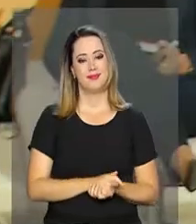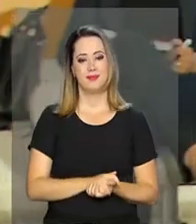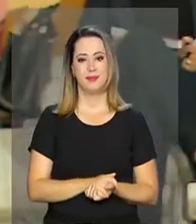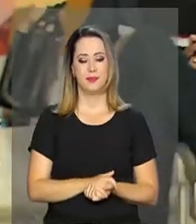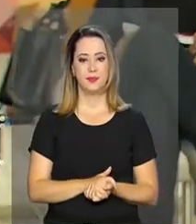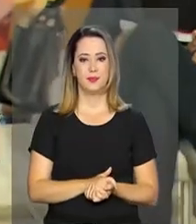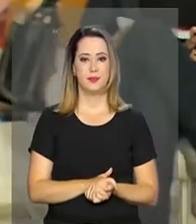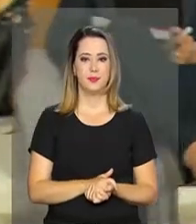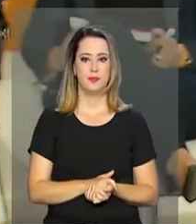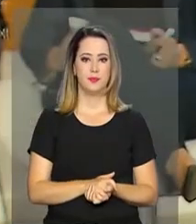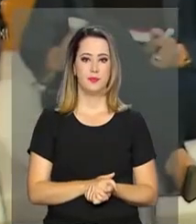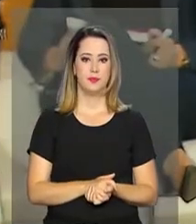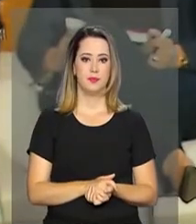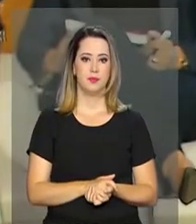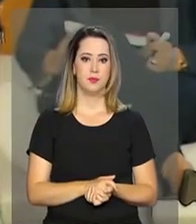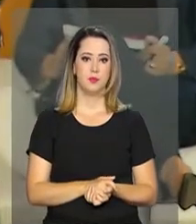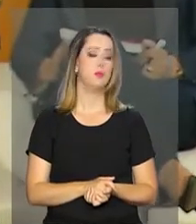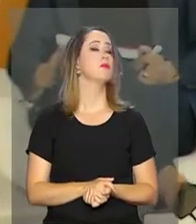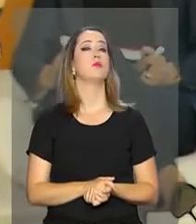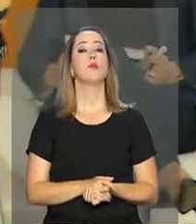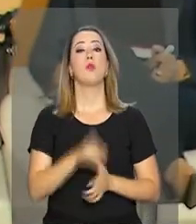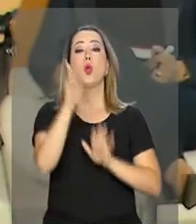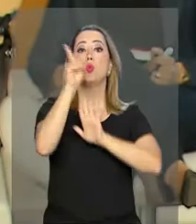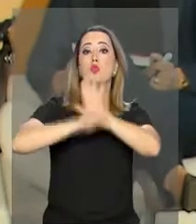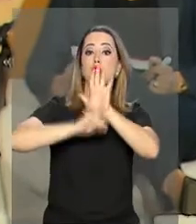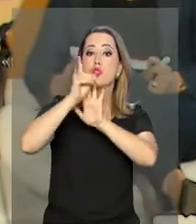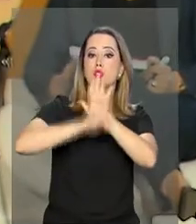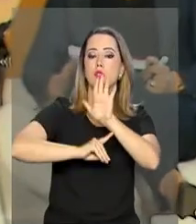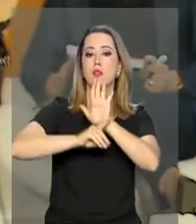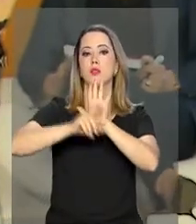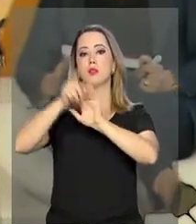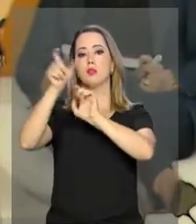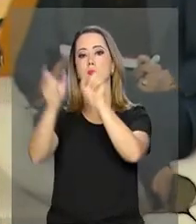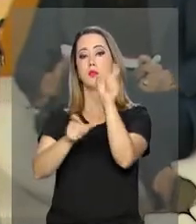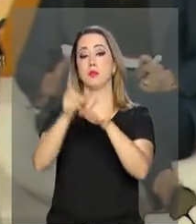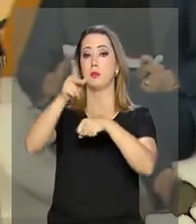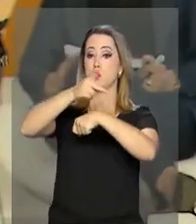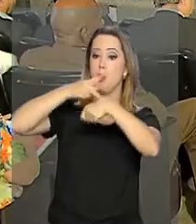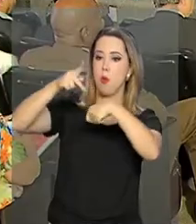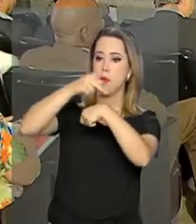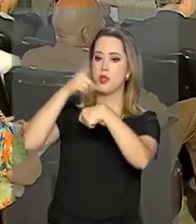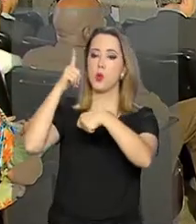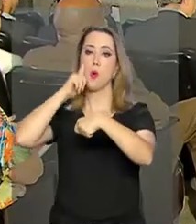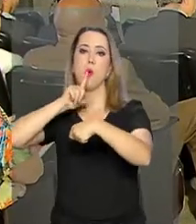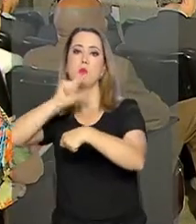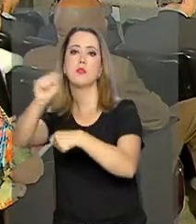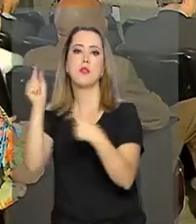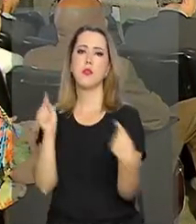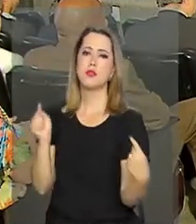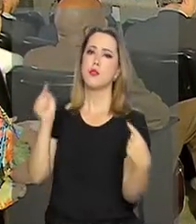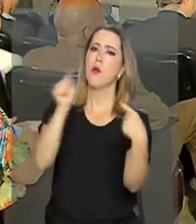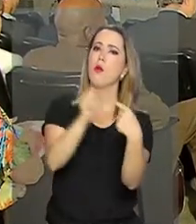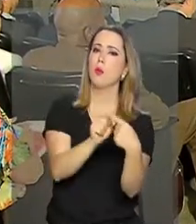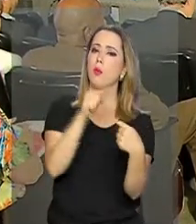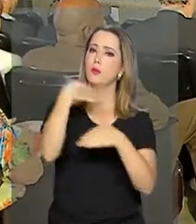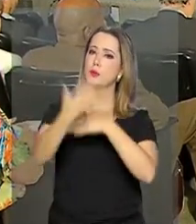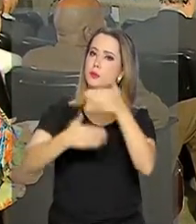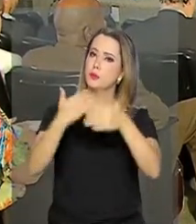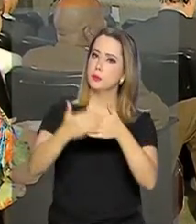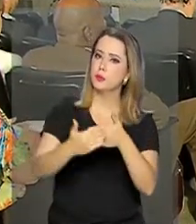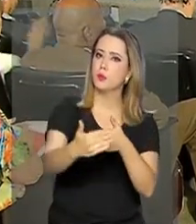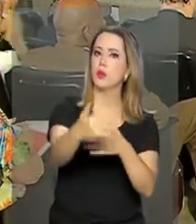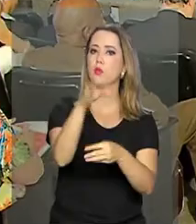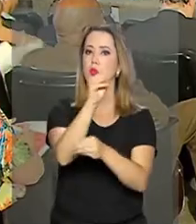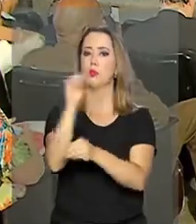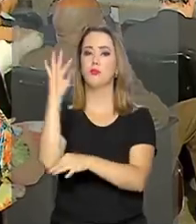é um direito e também condição para que os países alcancem os objetivos de desenvolvimento